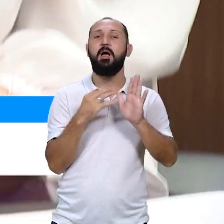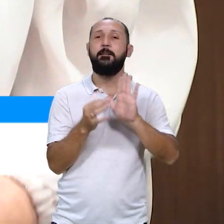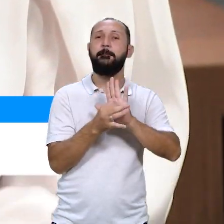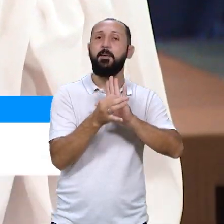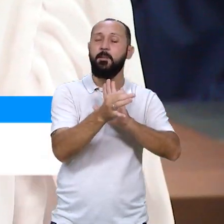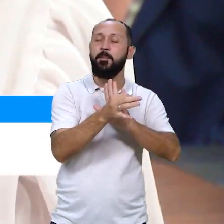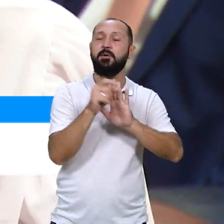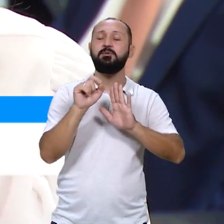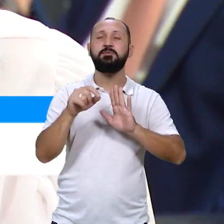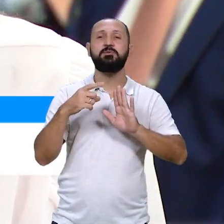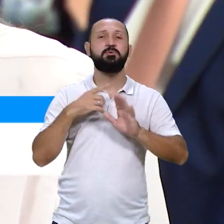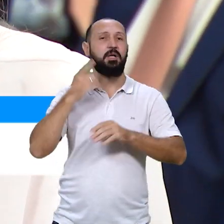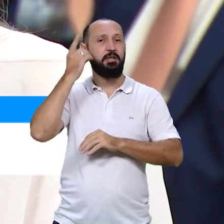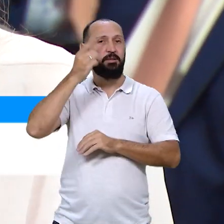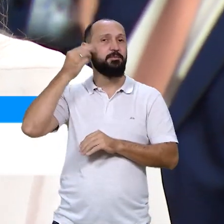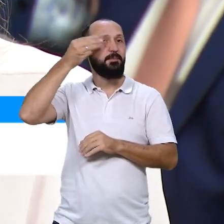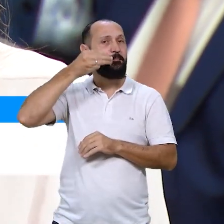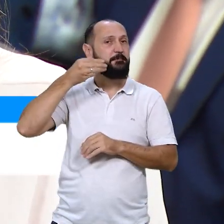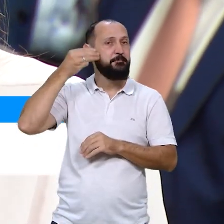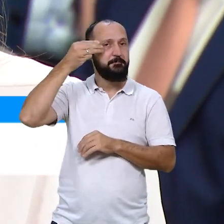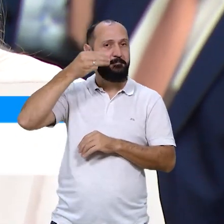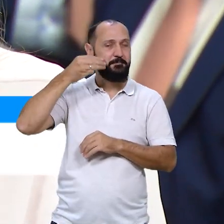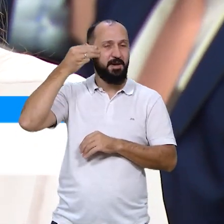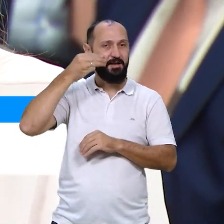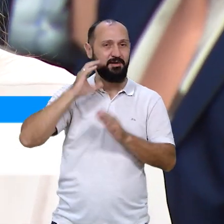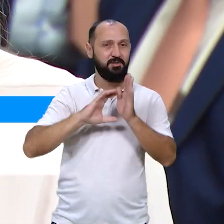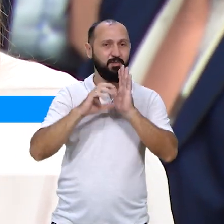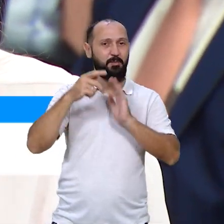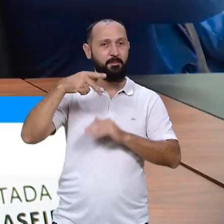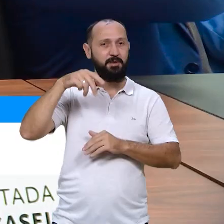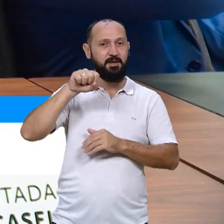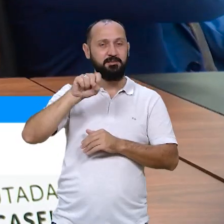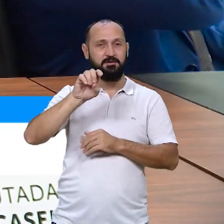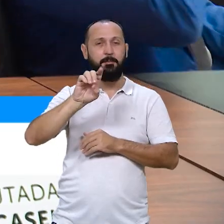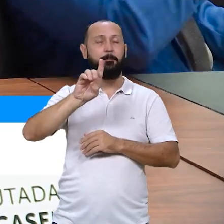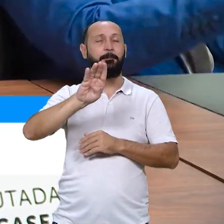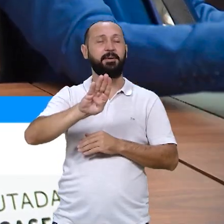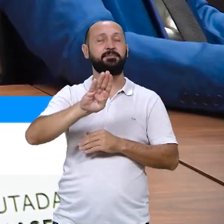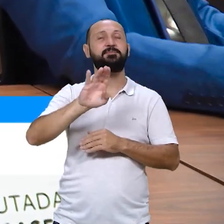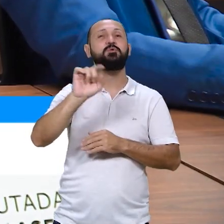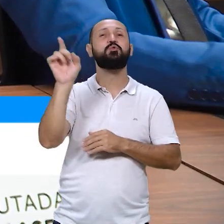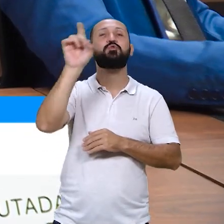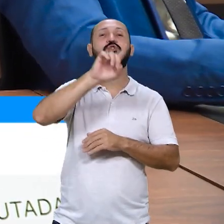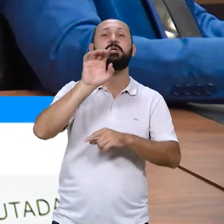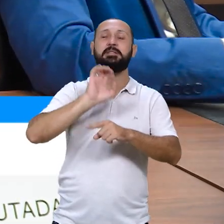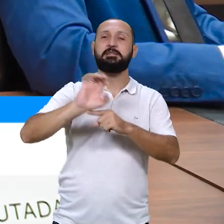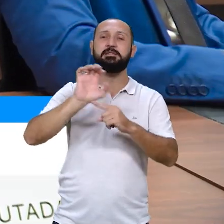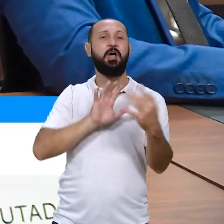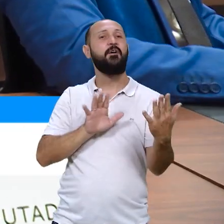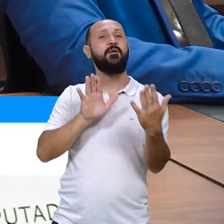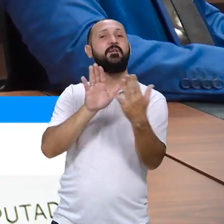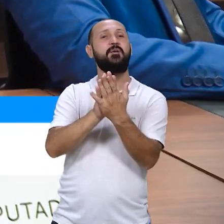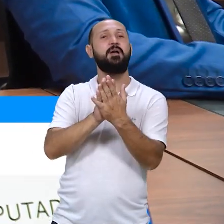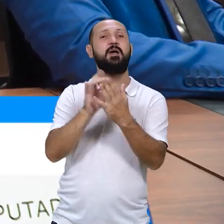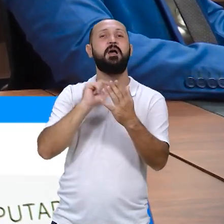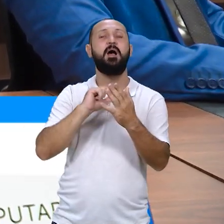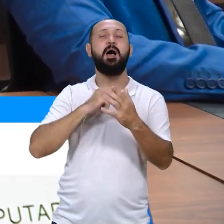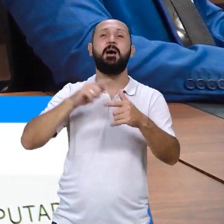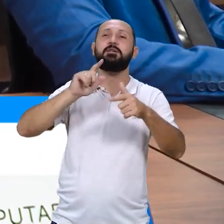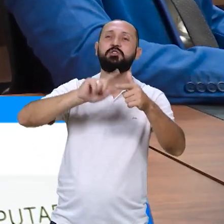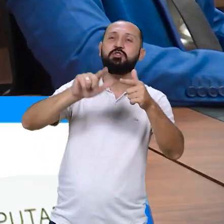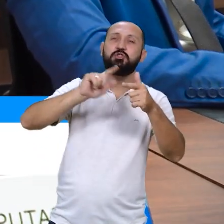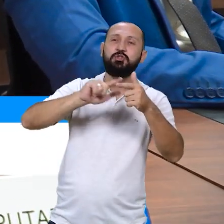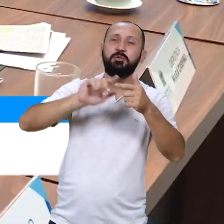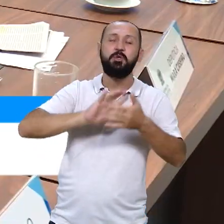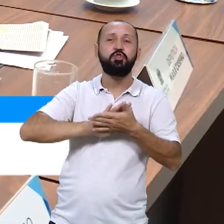dentre eles a proposta de autoria da deputada Mara Caseiro, do PSDB, que institui o Dia Estadual de